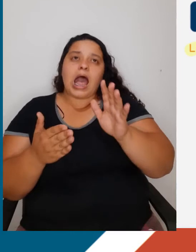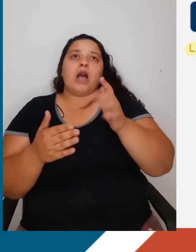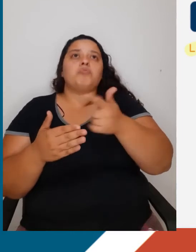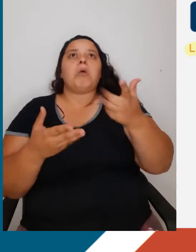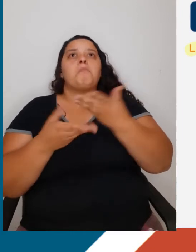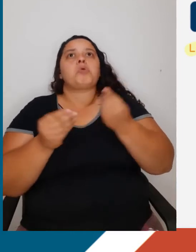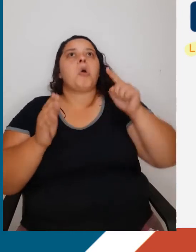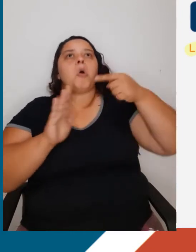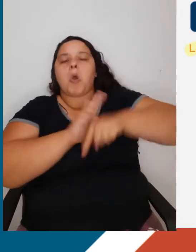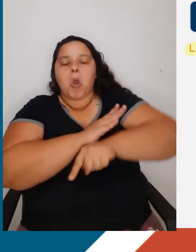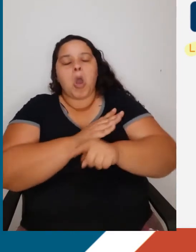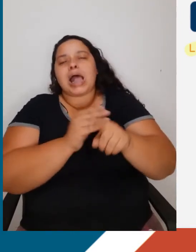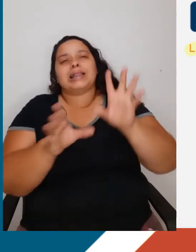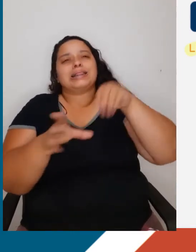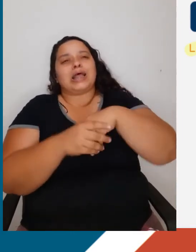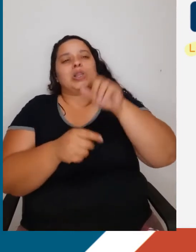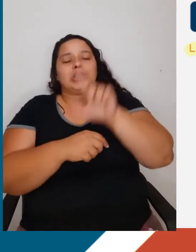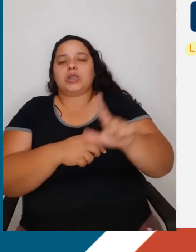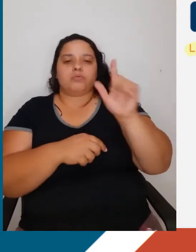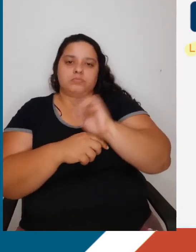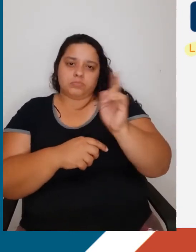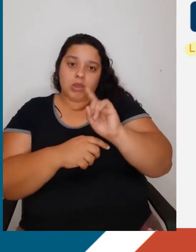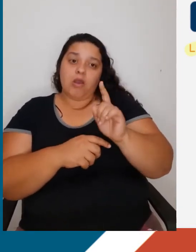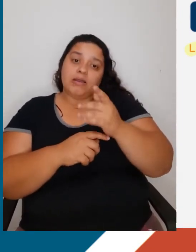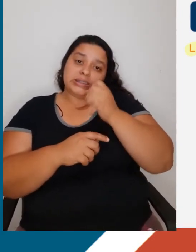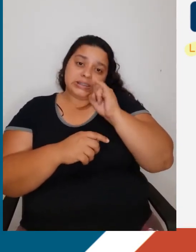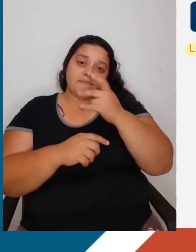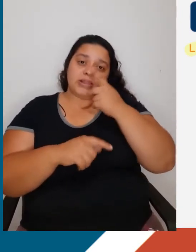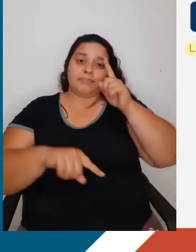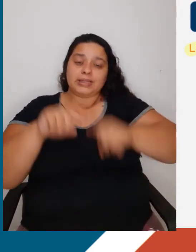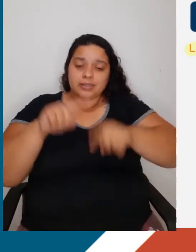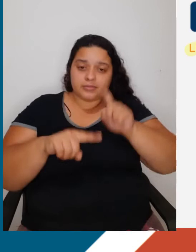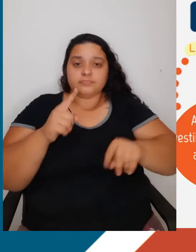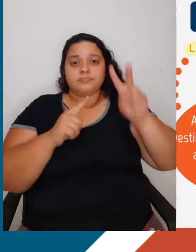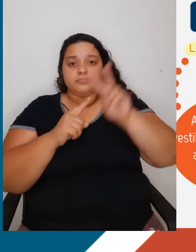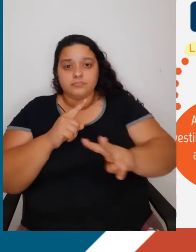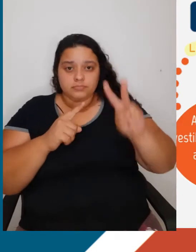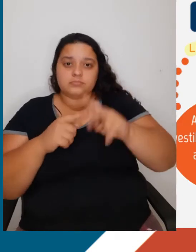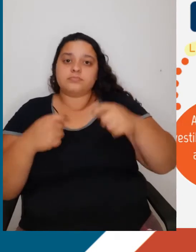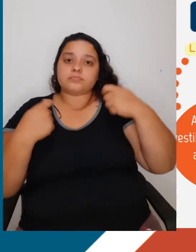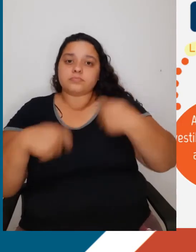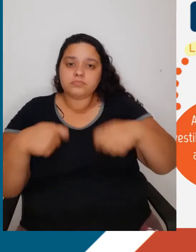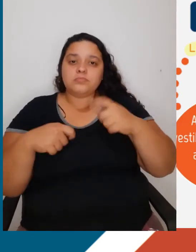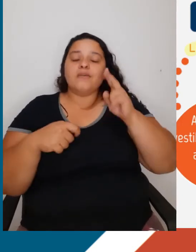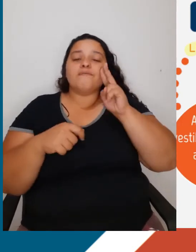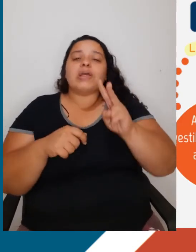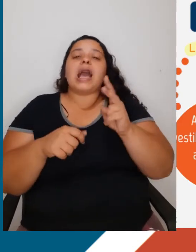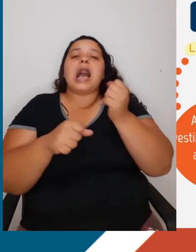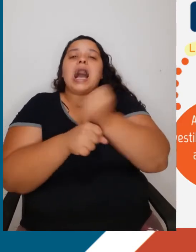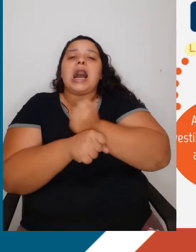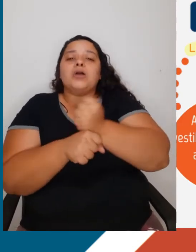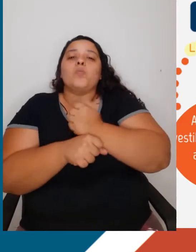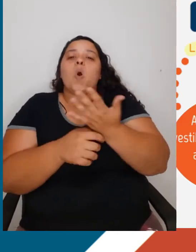nada muito consagrado pela teoria literária. Quando citada em materiais e vestibulares, procura-se delimitar o ano das